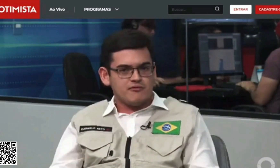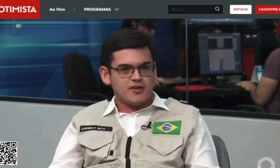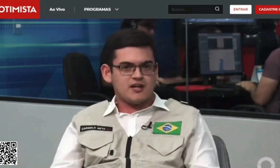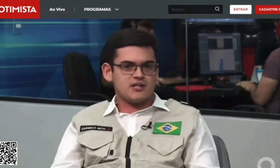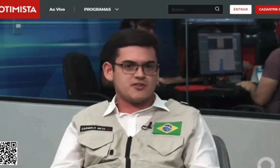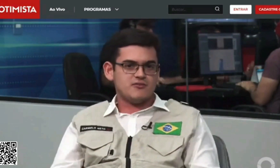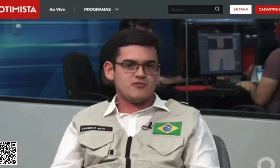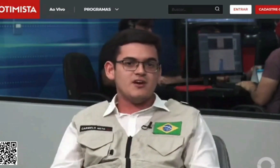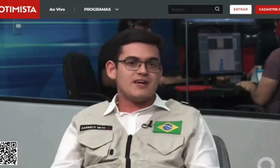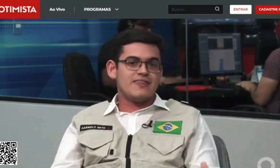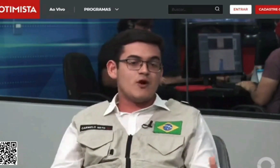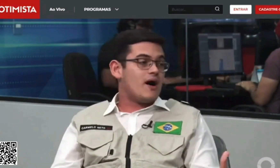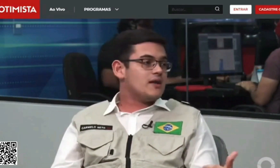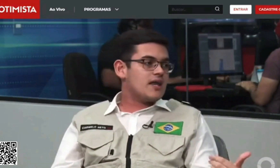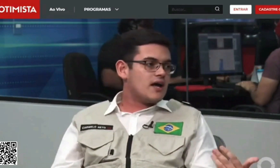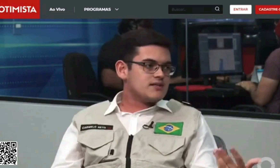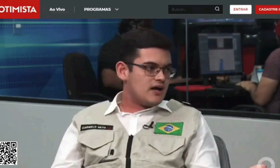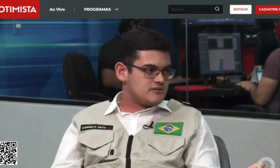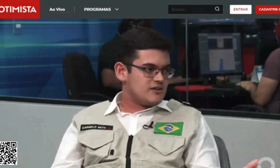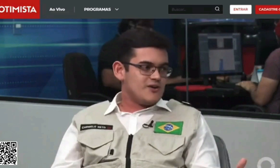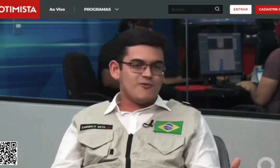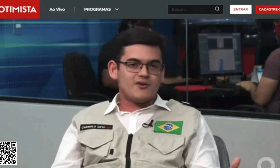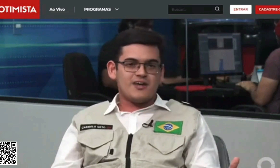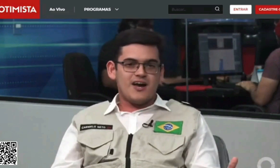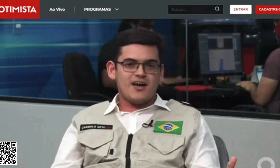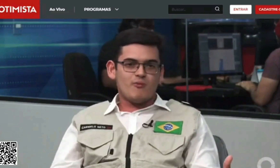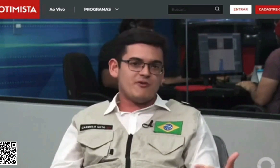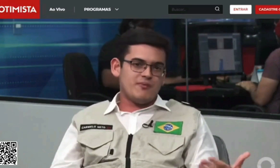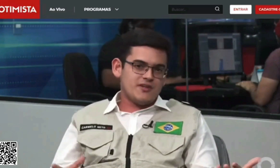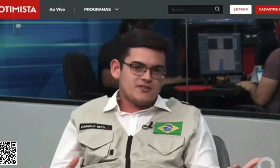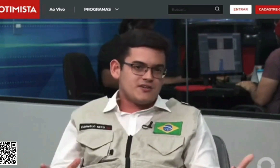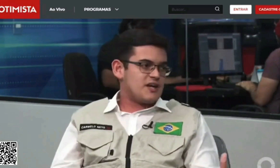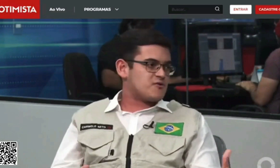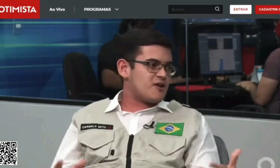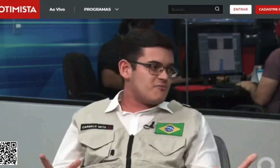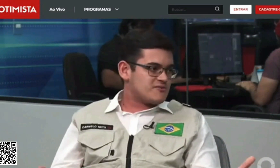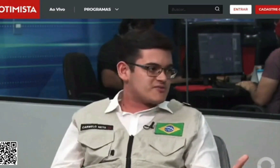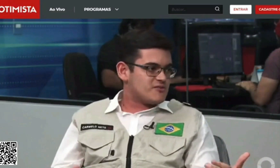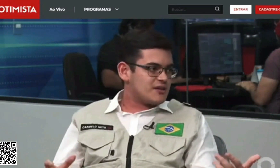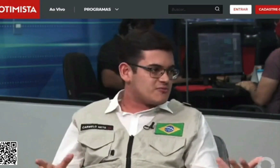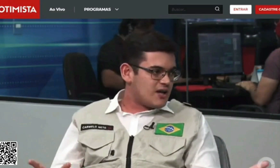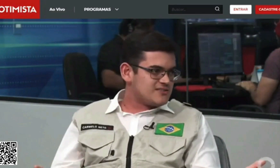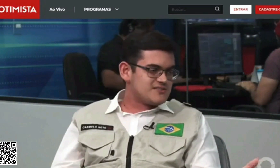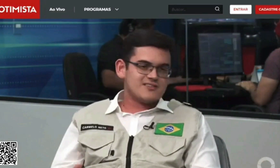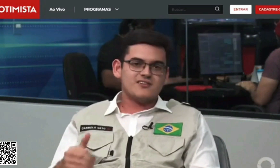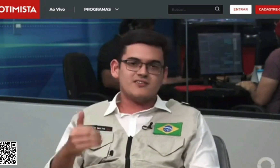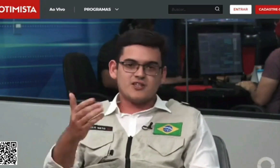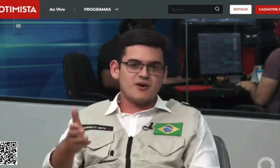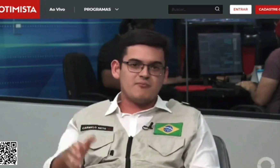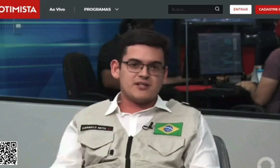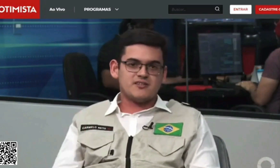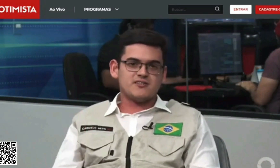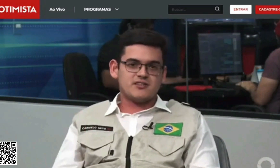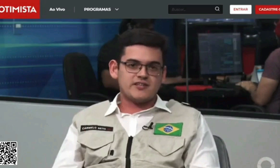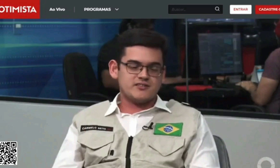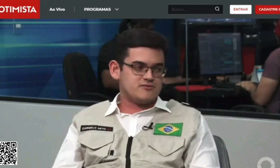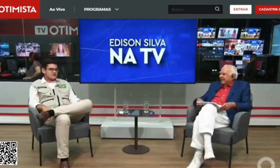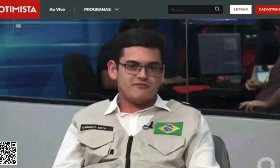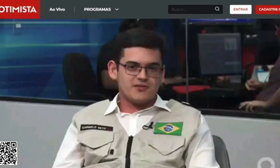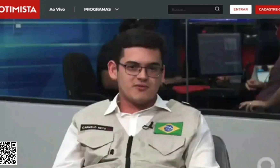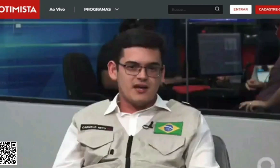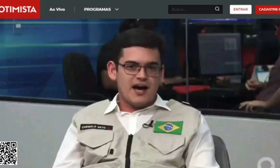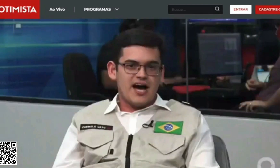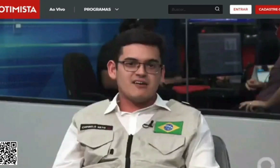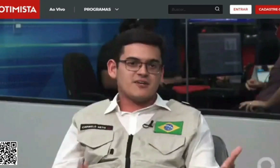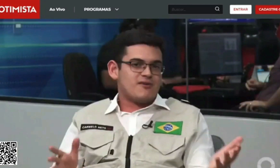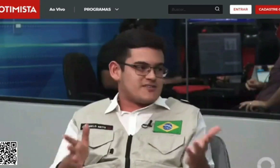brasileiras e pelo governo em questão. Então, não há ilegalidade. O que há é, obviamente, questionamentos que são naturais e que estão aí para serem esclarecidos.